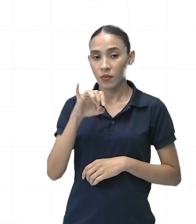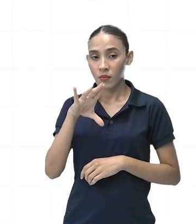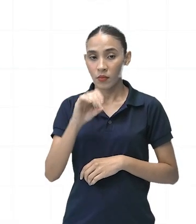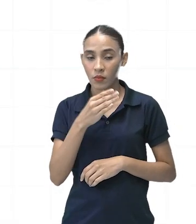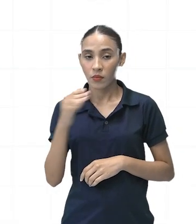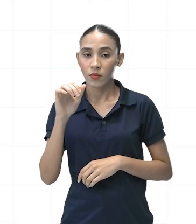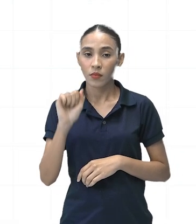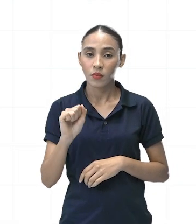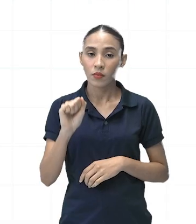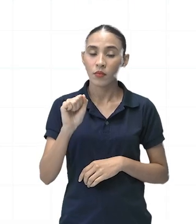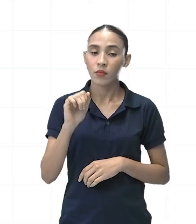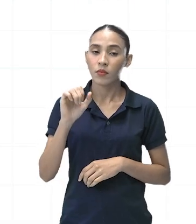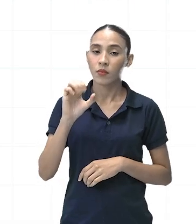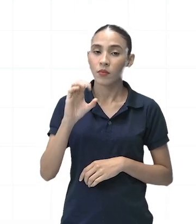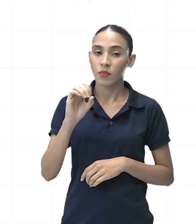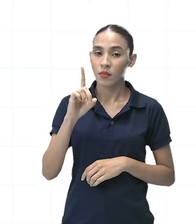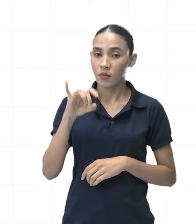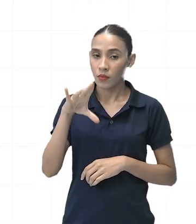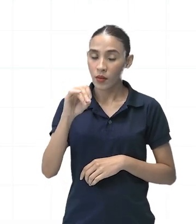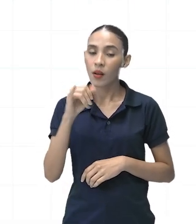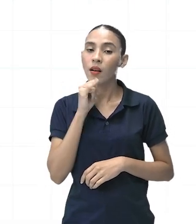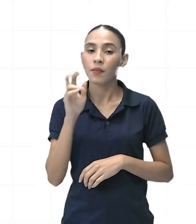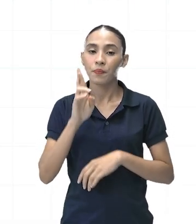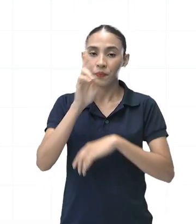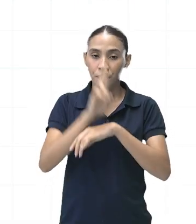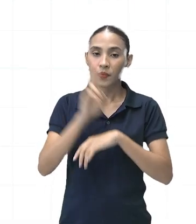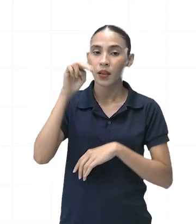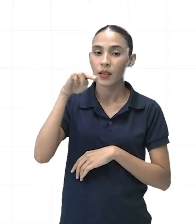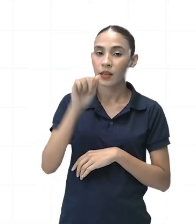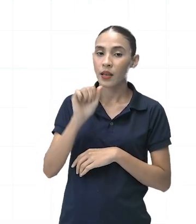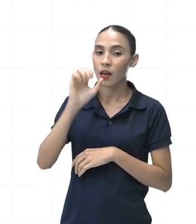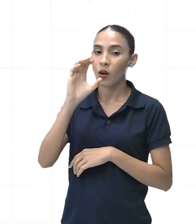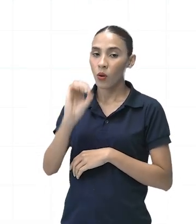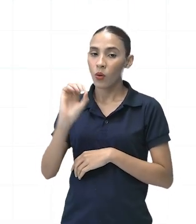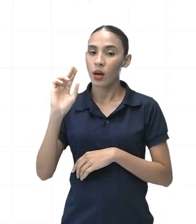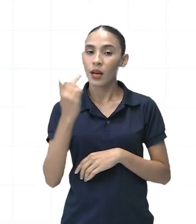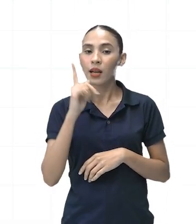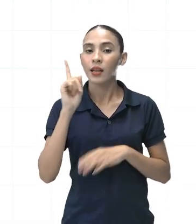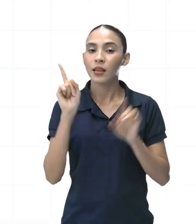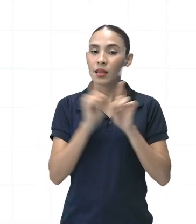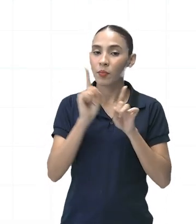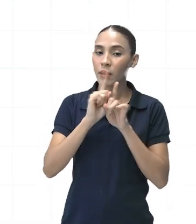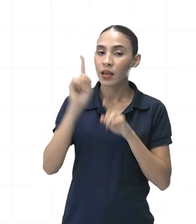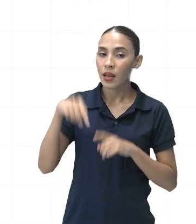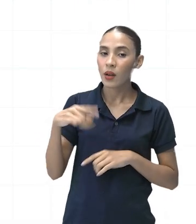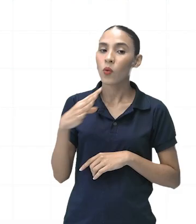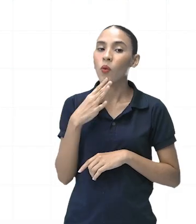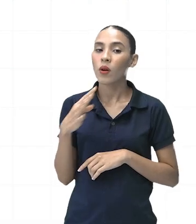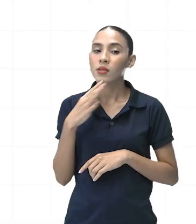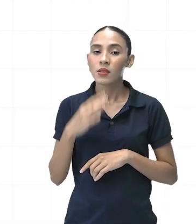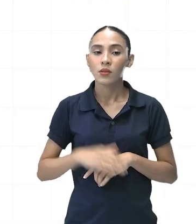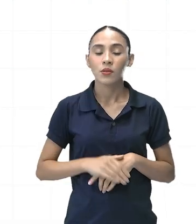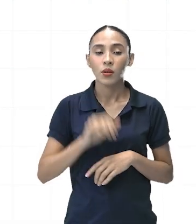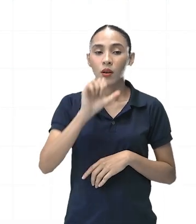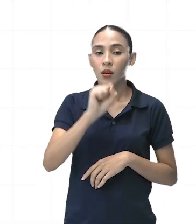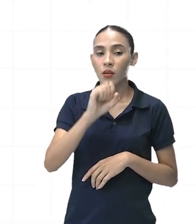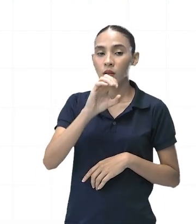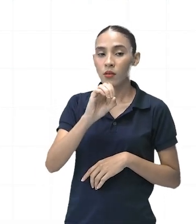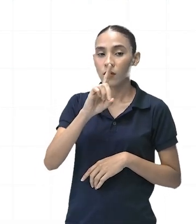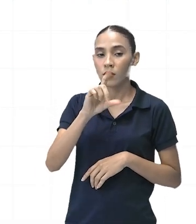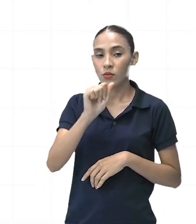de sódio, representado pela fórmula NaOH, e ele É conhecido também como